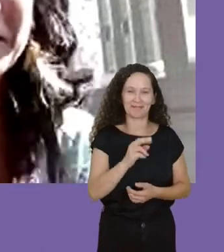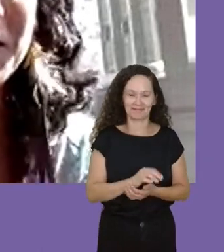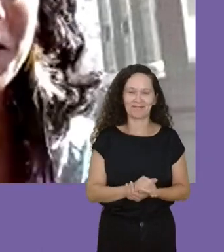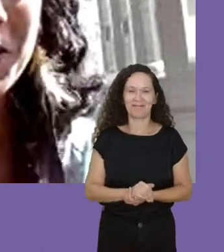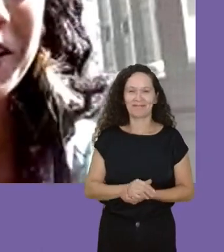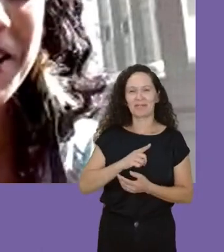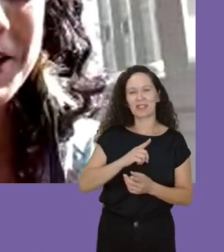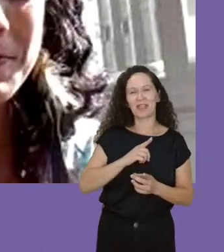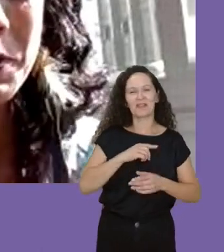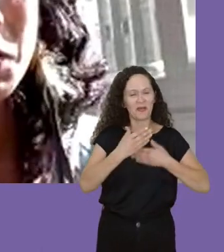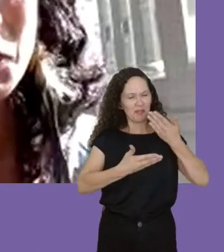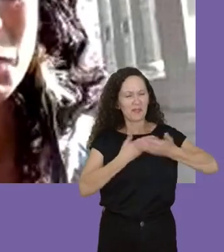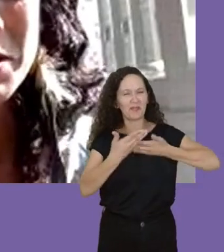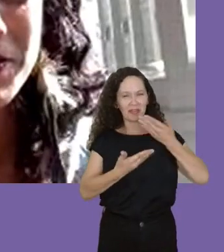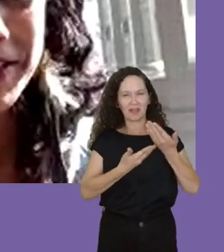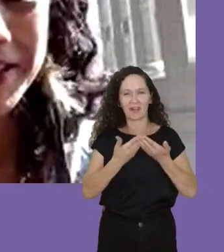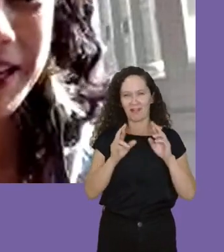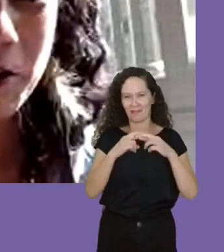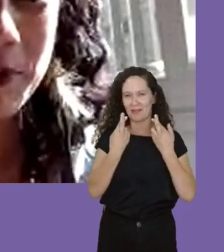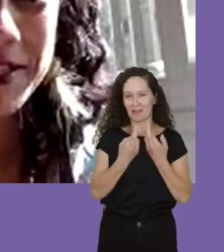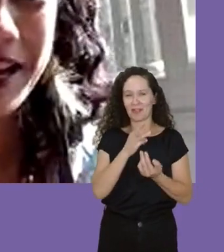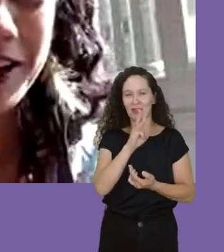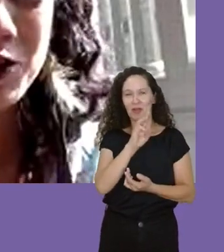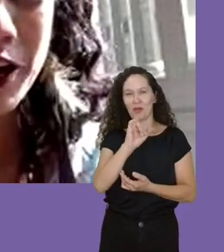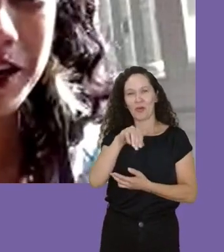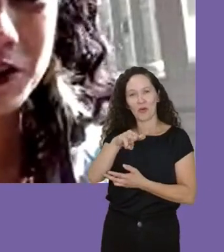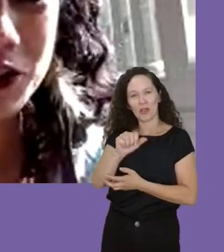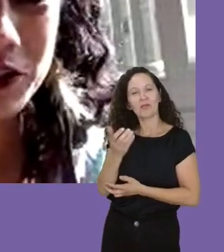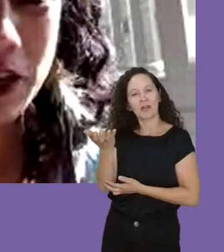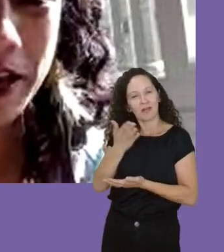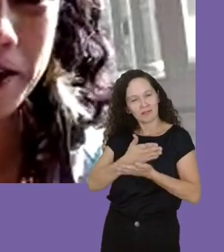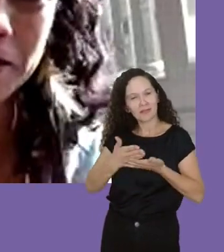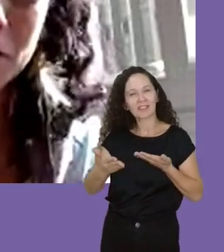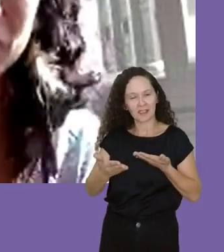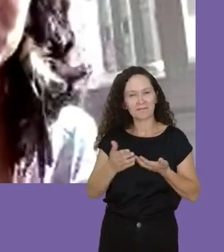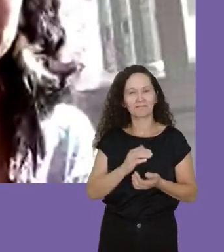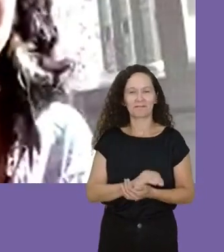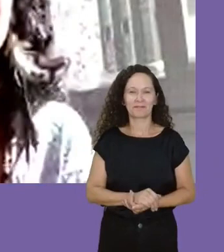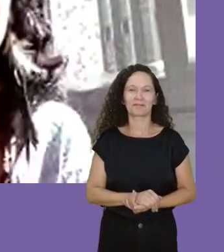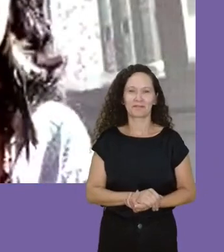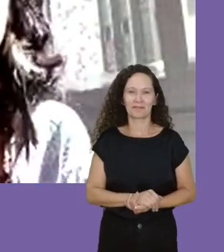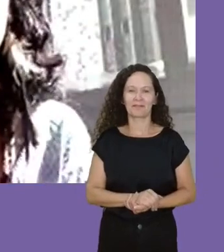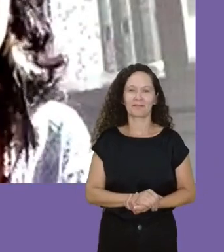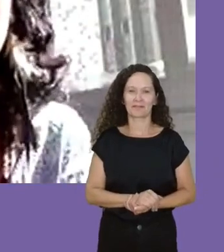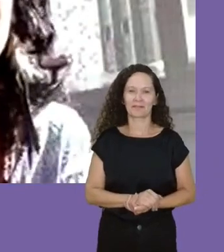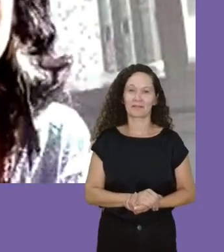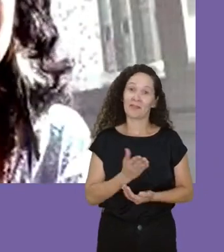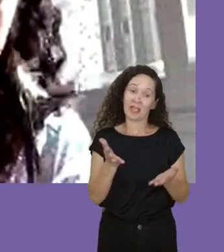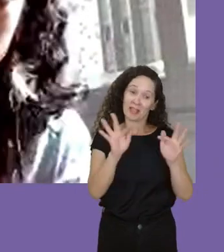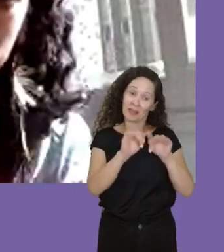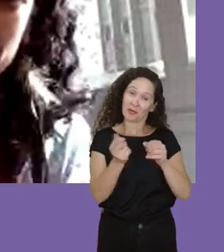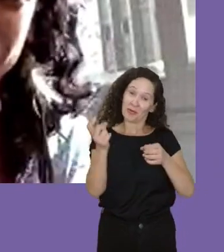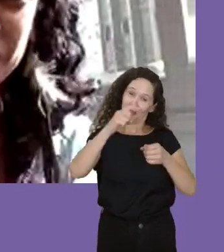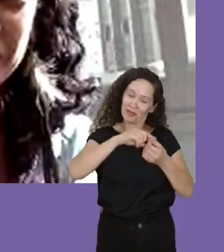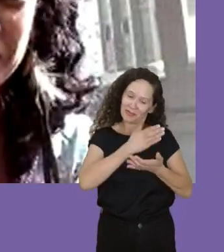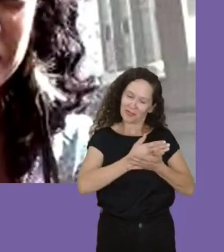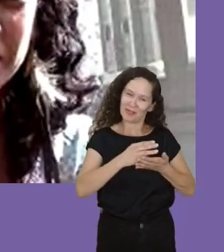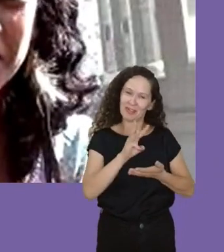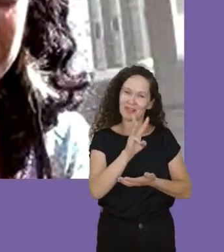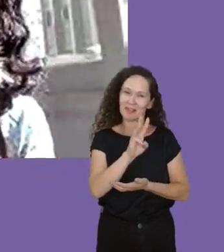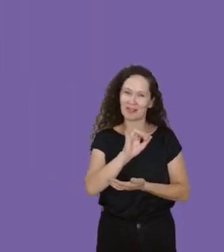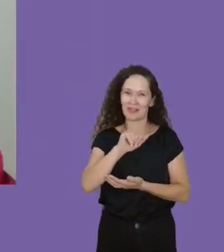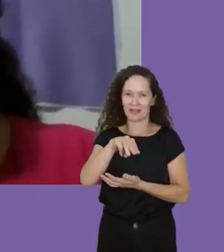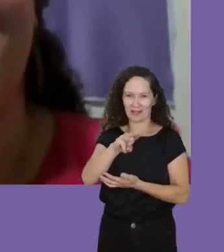ter uma troca mesmo. Wilma, se você quiser começar já que você terminou, de novo.